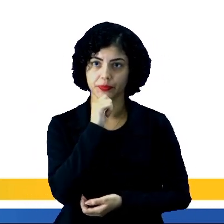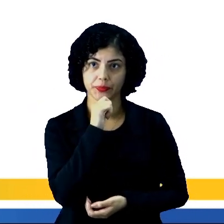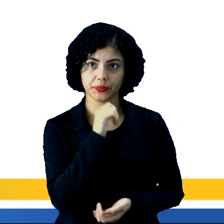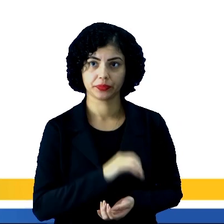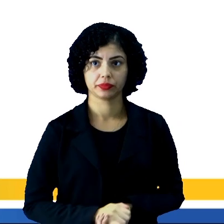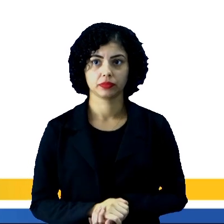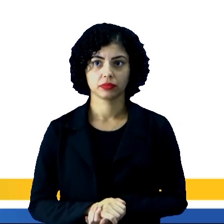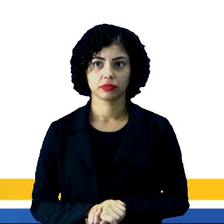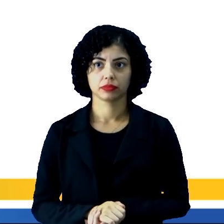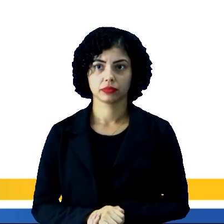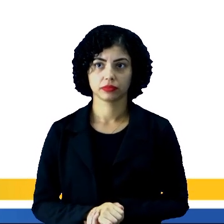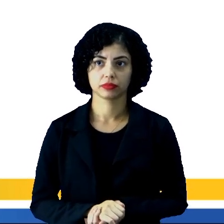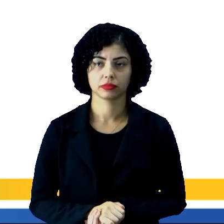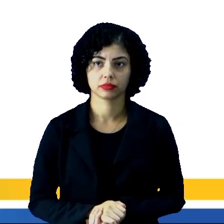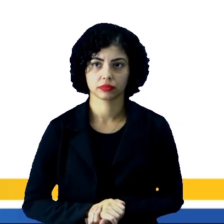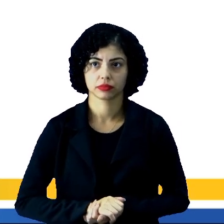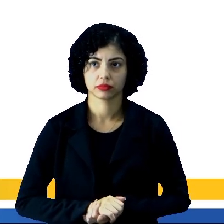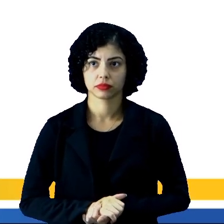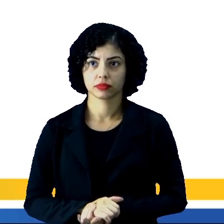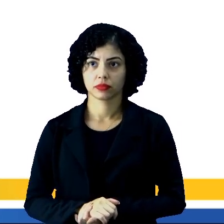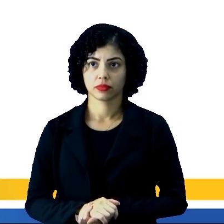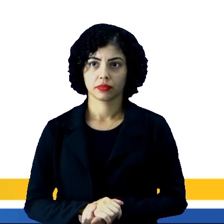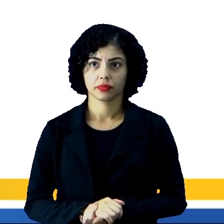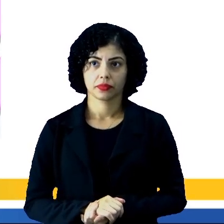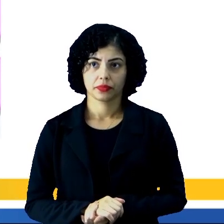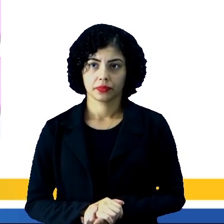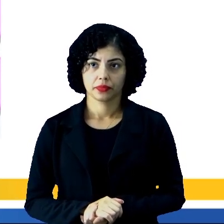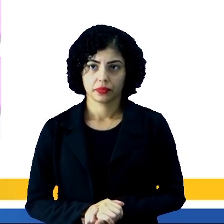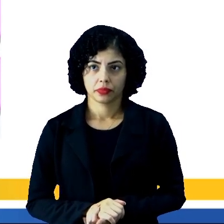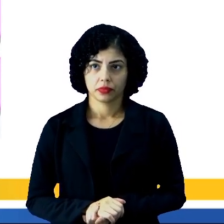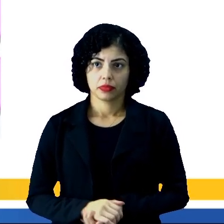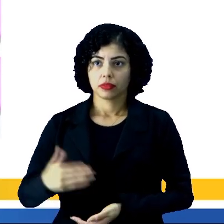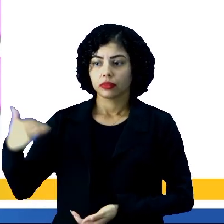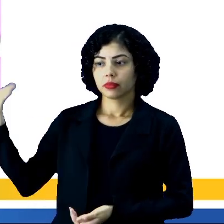é o legal é menos